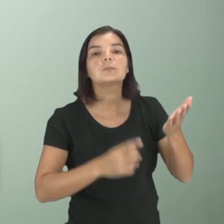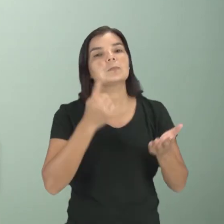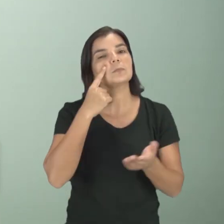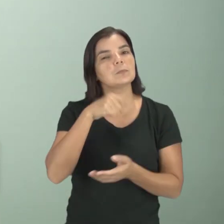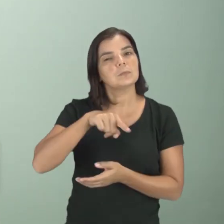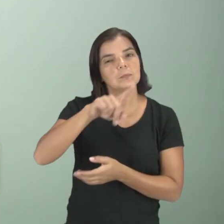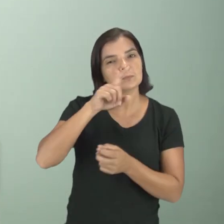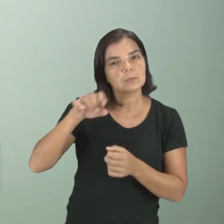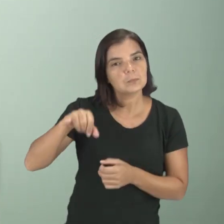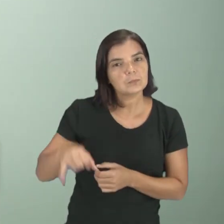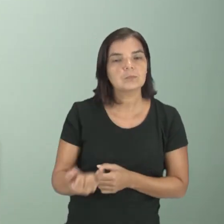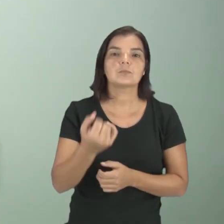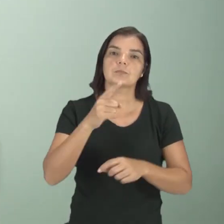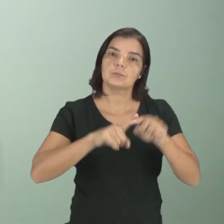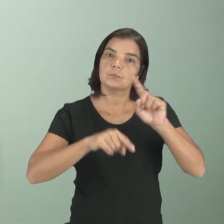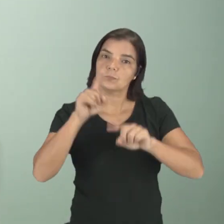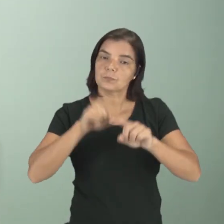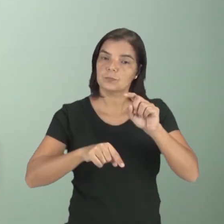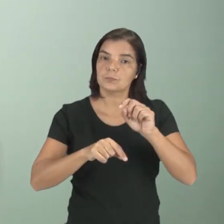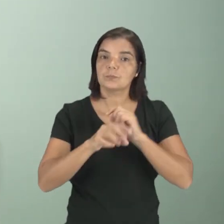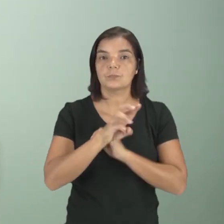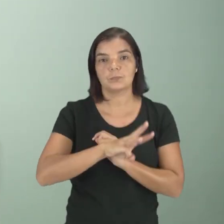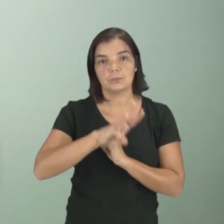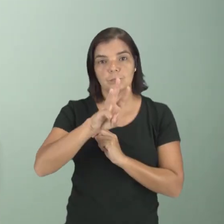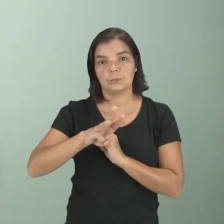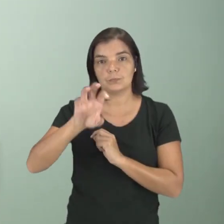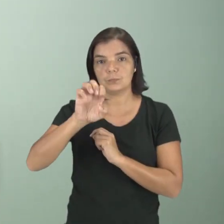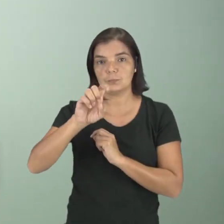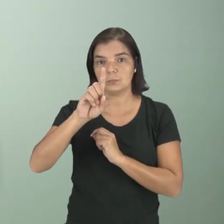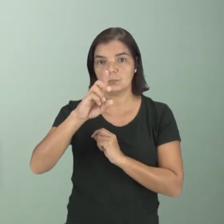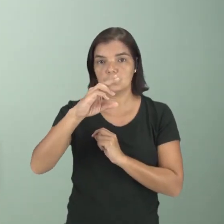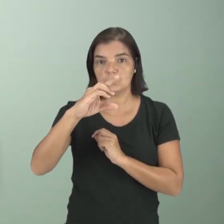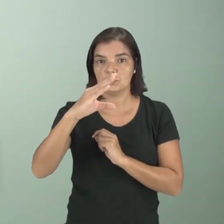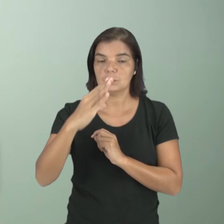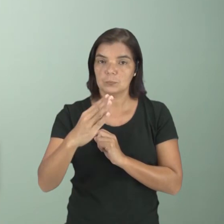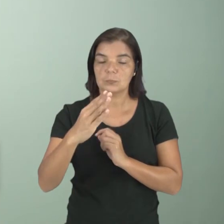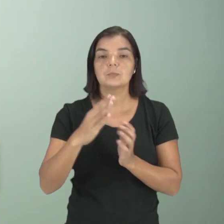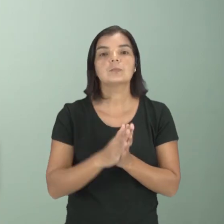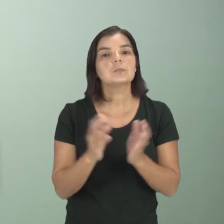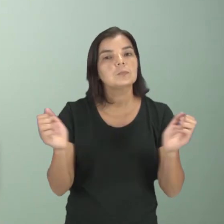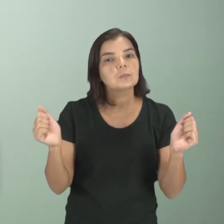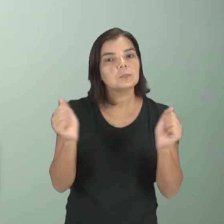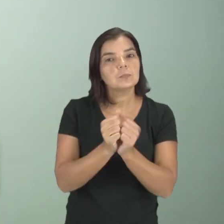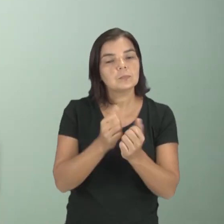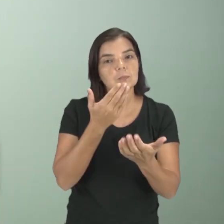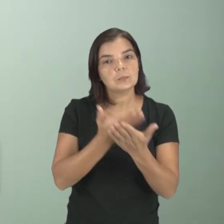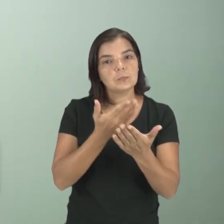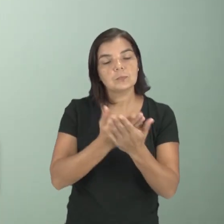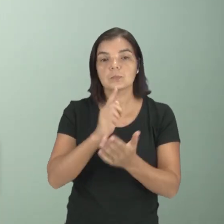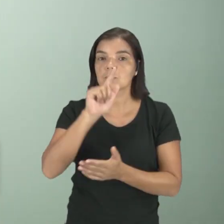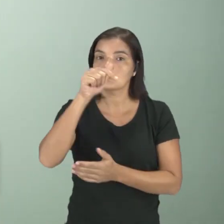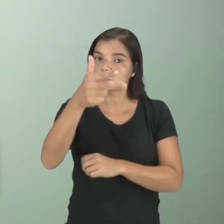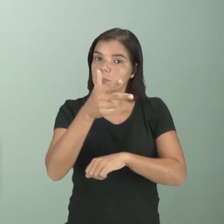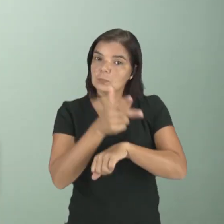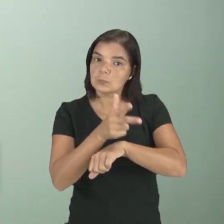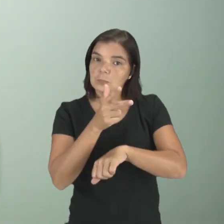vocês aproveitem o material que está disponibilizado na plataforma Eduque, tá? Junto com essas aulas tem outras